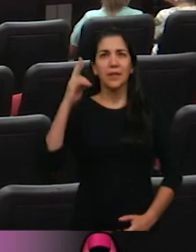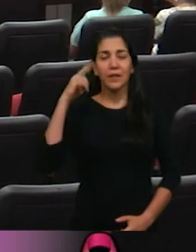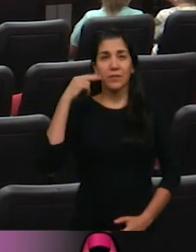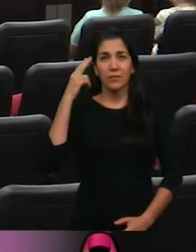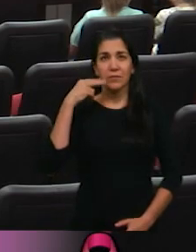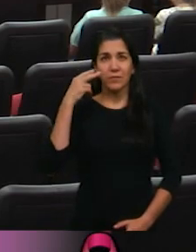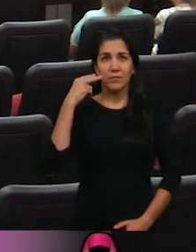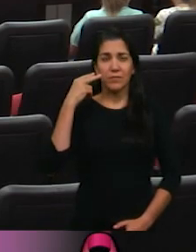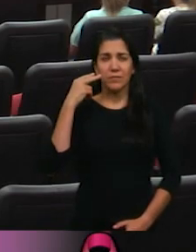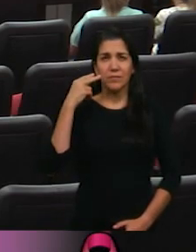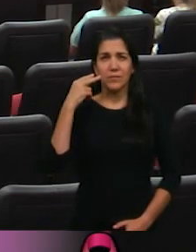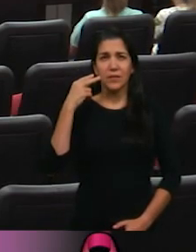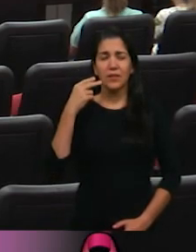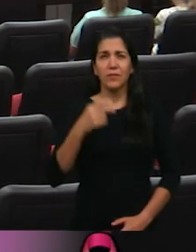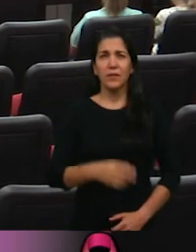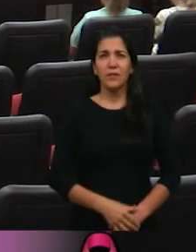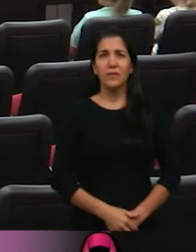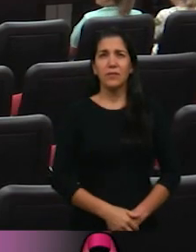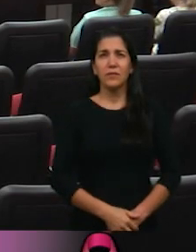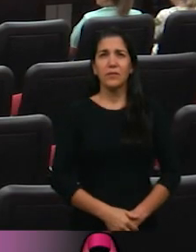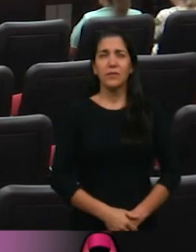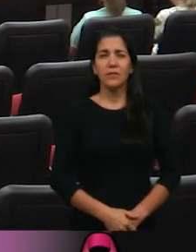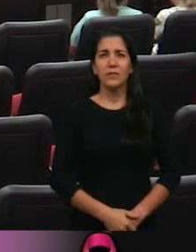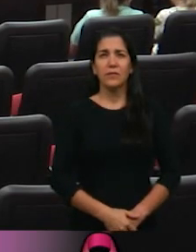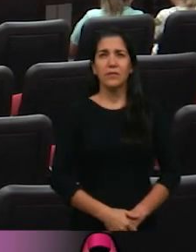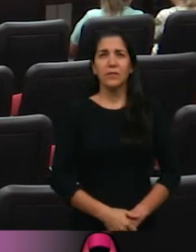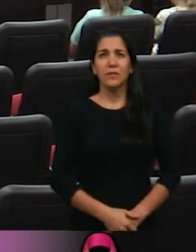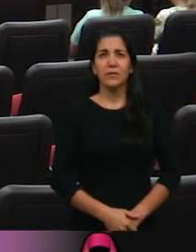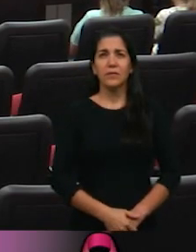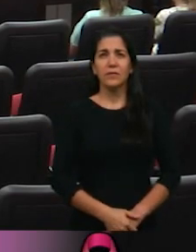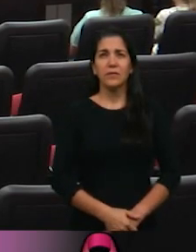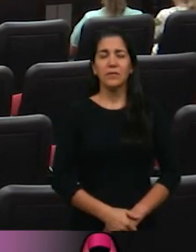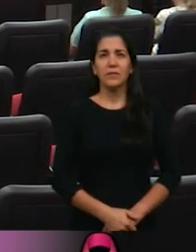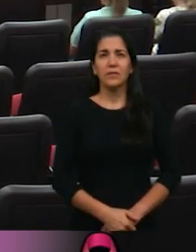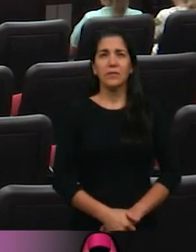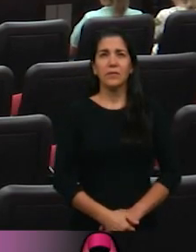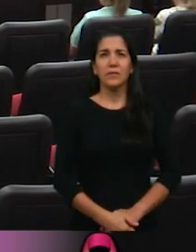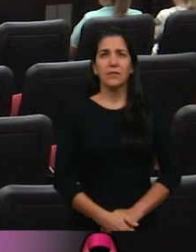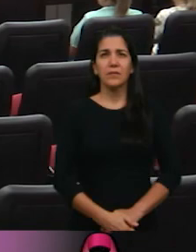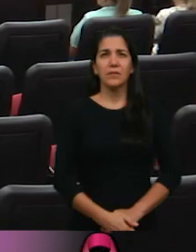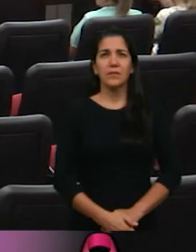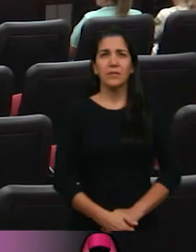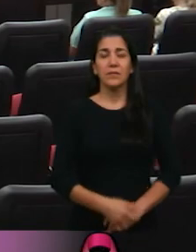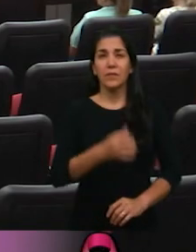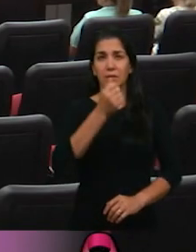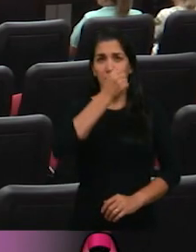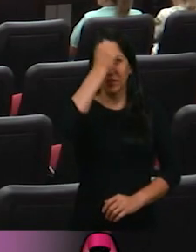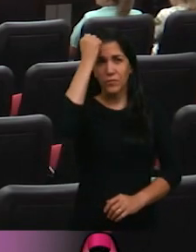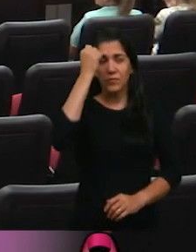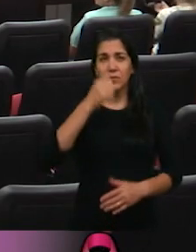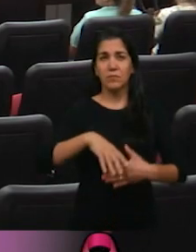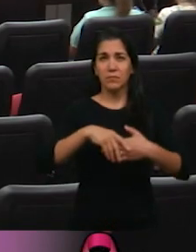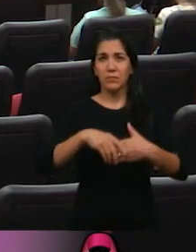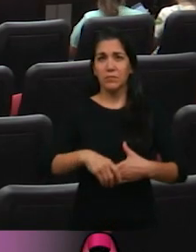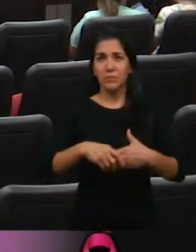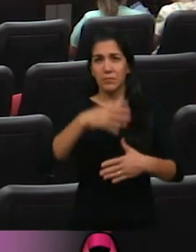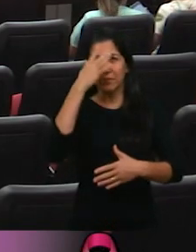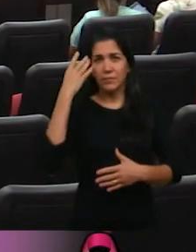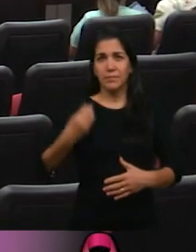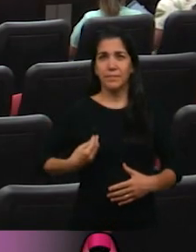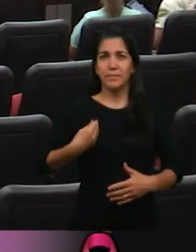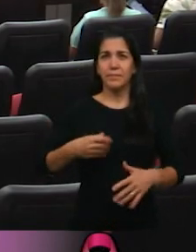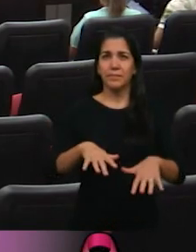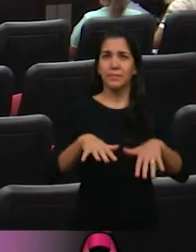municipal, doutor Pandini ali, seu filho, e também o Coutinho lá, um amigão nosso também, que estão presentes hoje. Obrigado pela